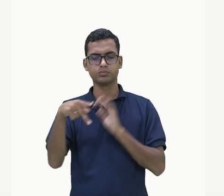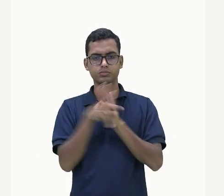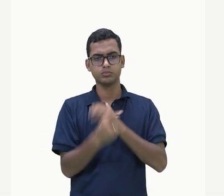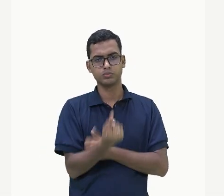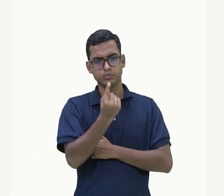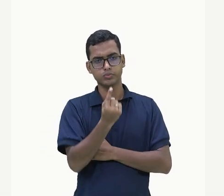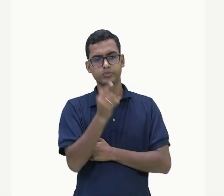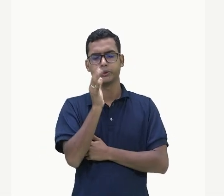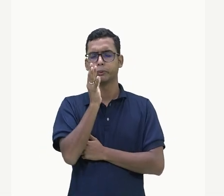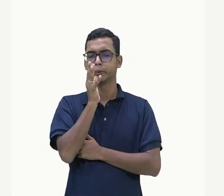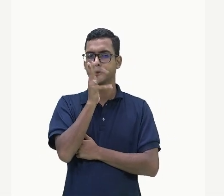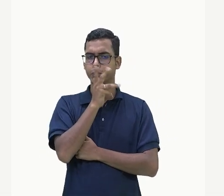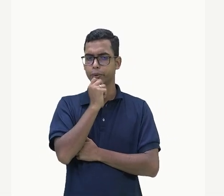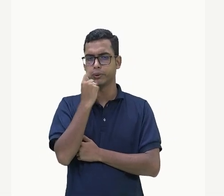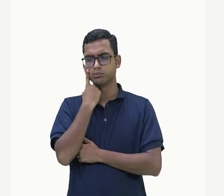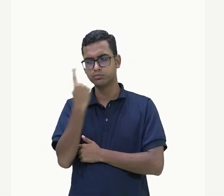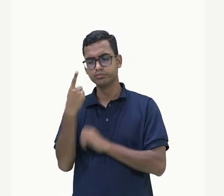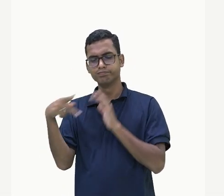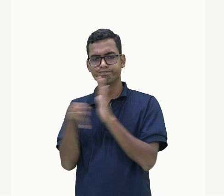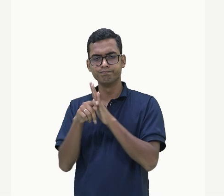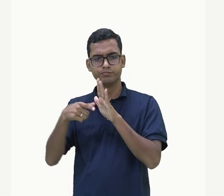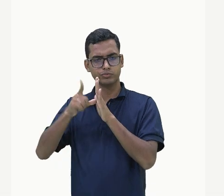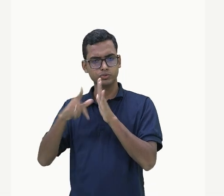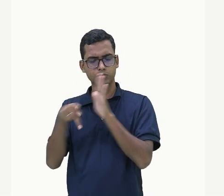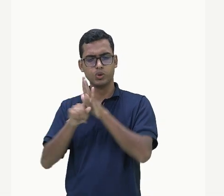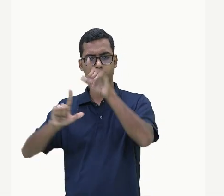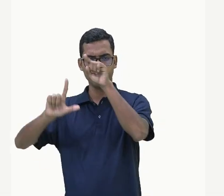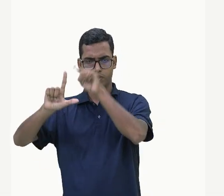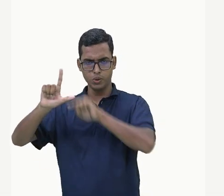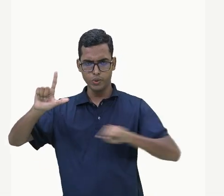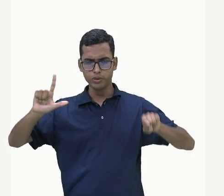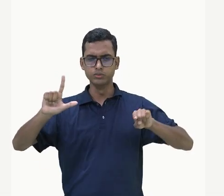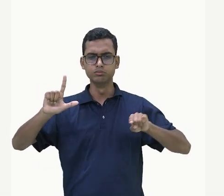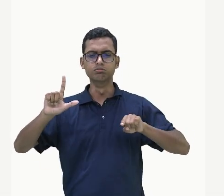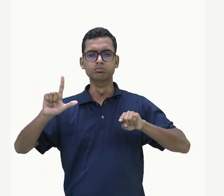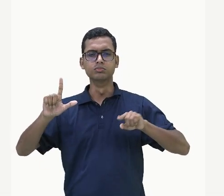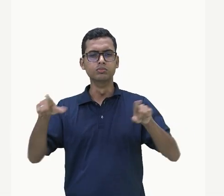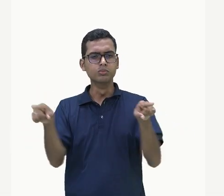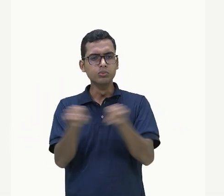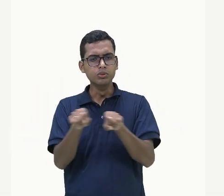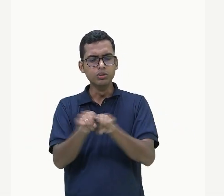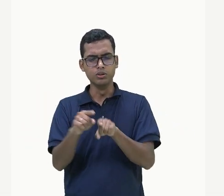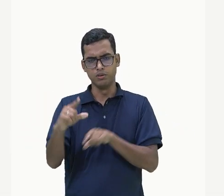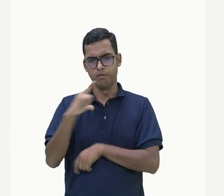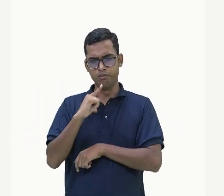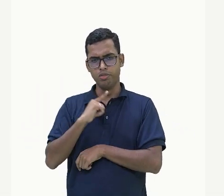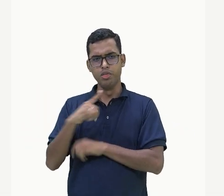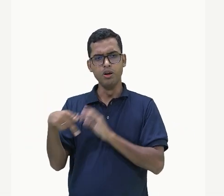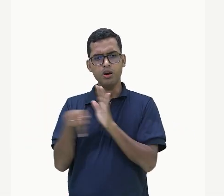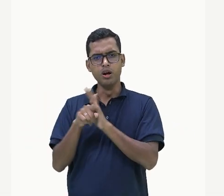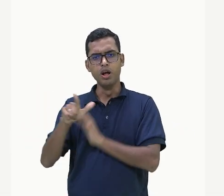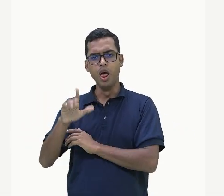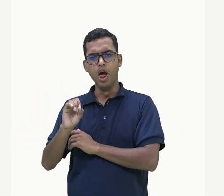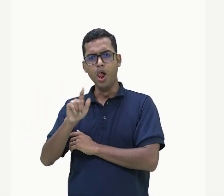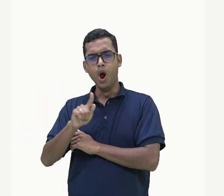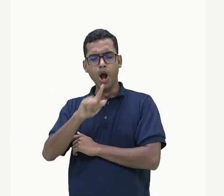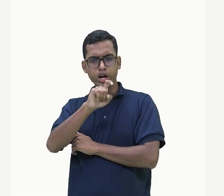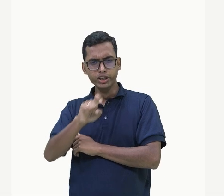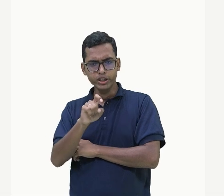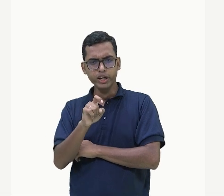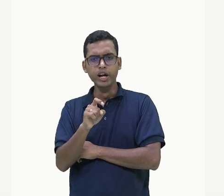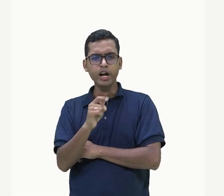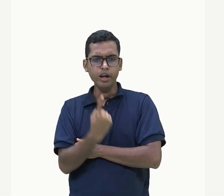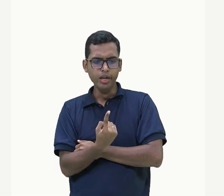como a gente viu no gráfico. E aqui tem um exemplo, que se a gente tem o logaritmo de x na base 10